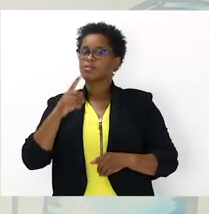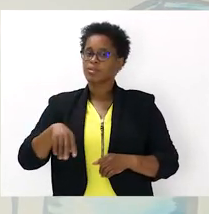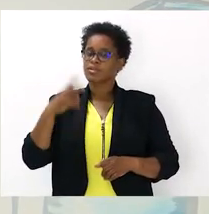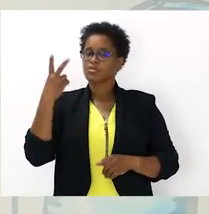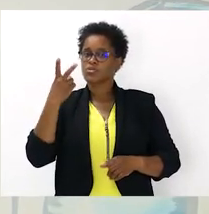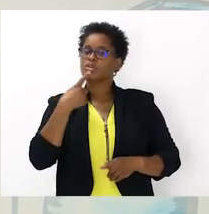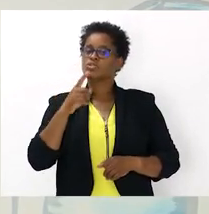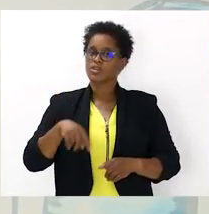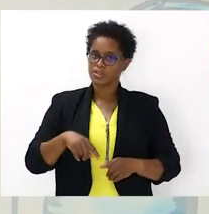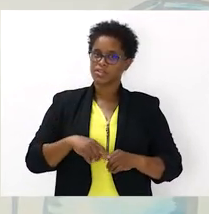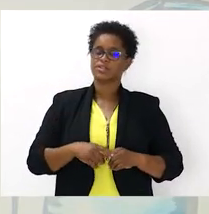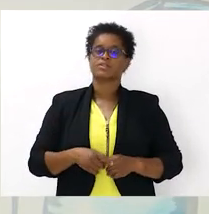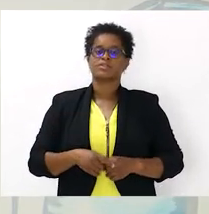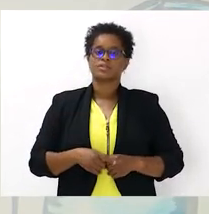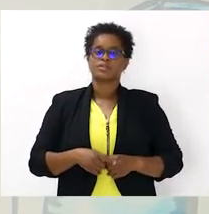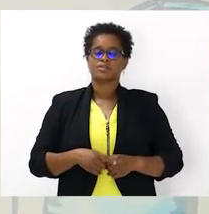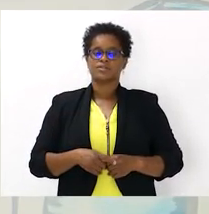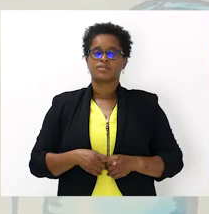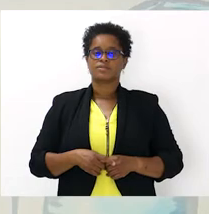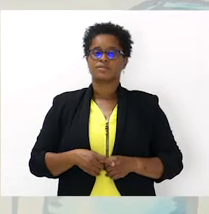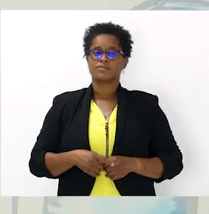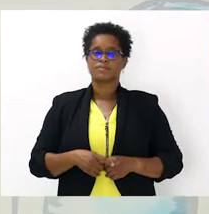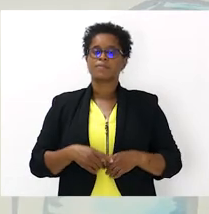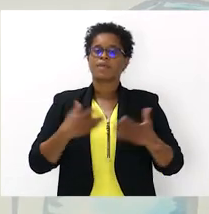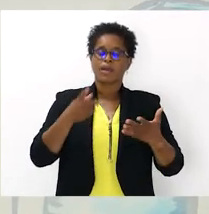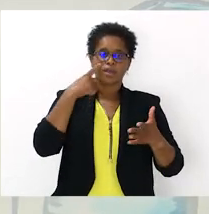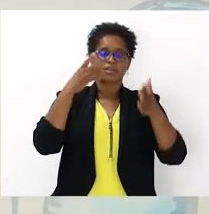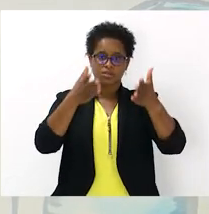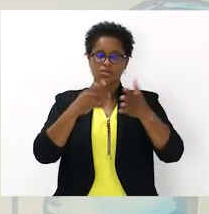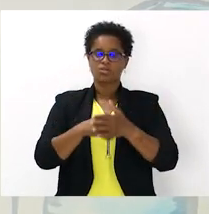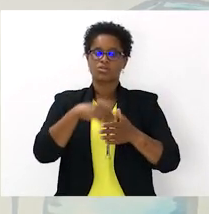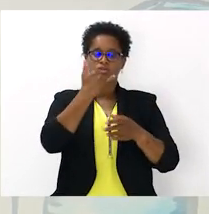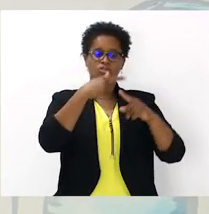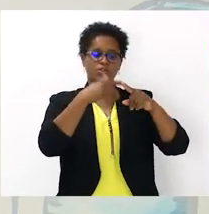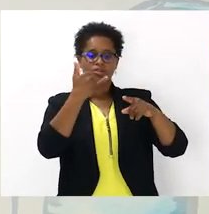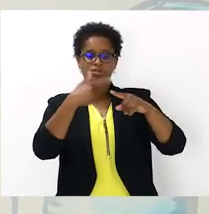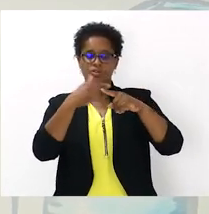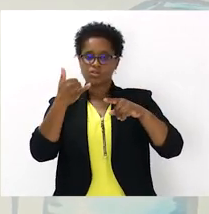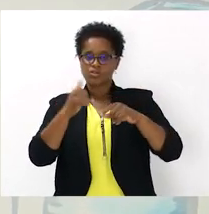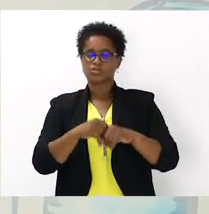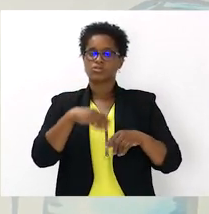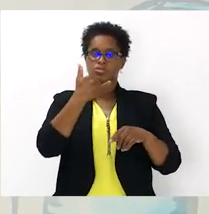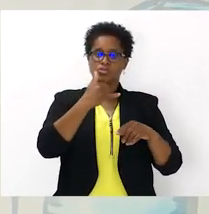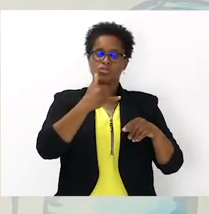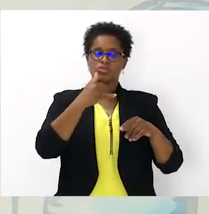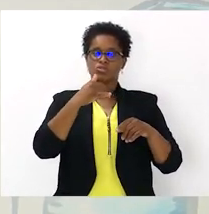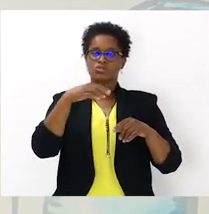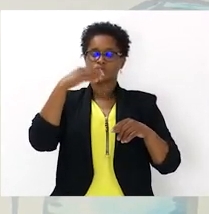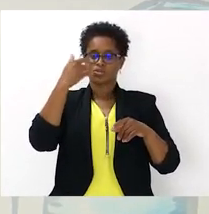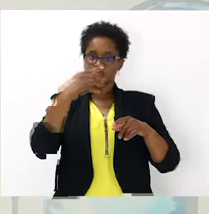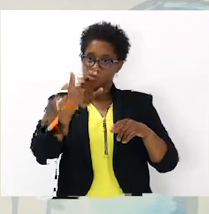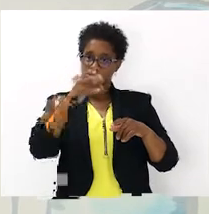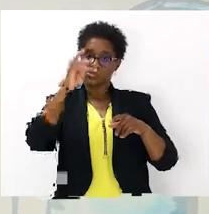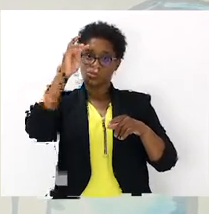repete 2 vezes. Atenção, 2 vezes 2 vezes 2. 2 ao cubo é 2 vezes